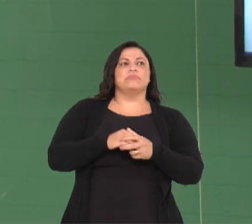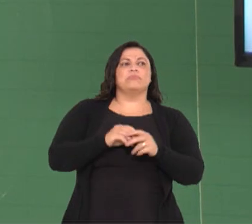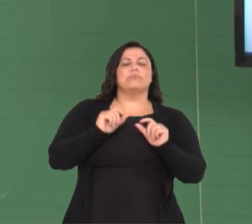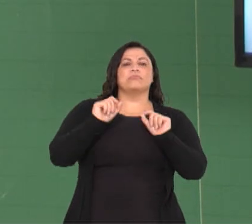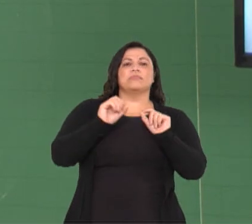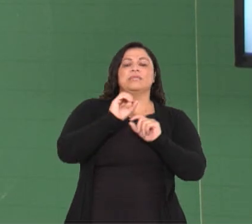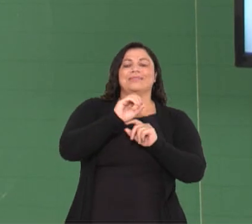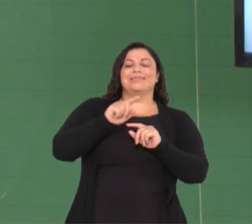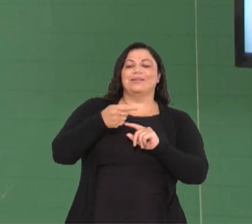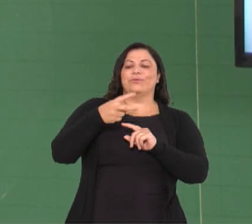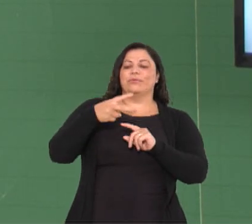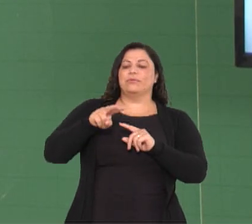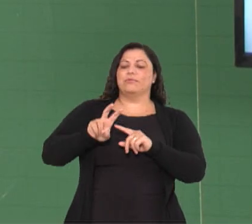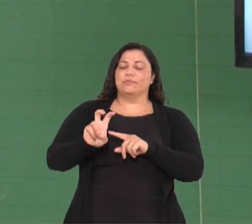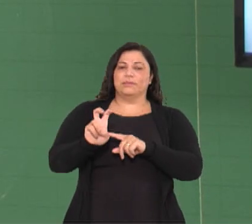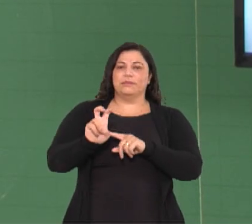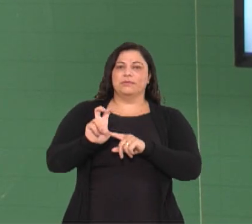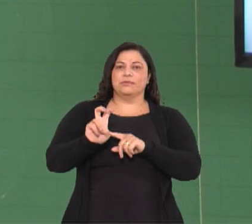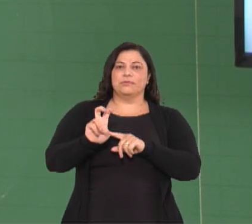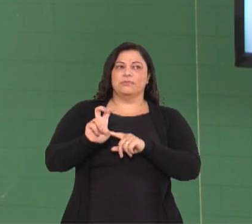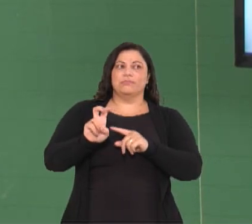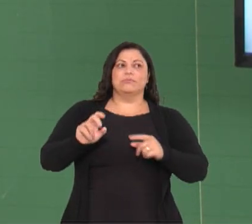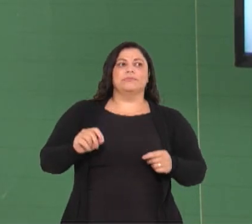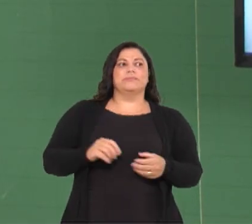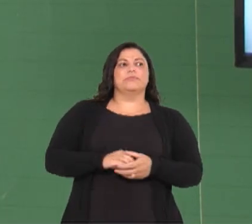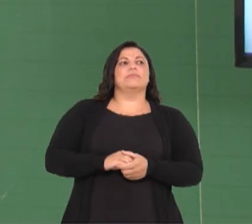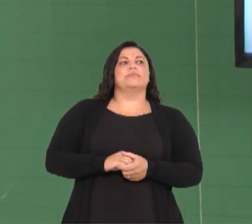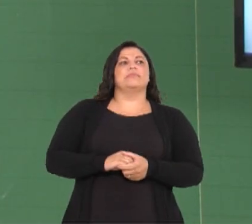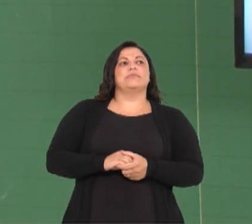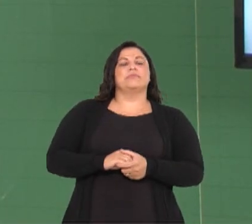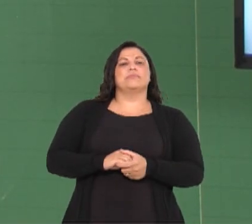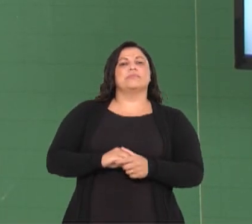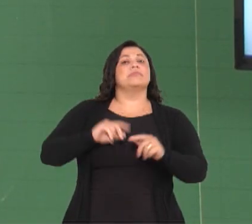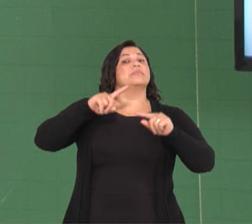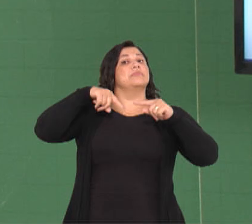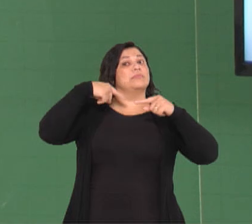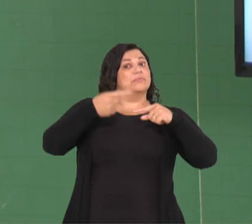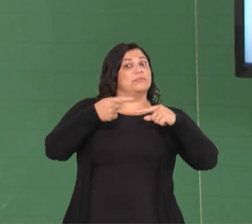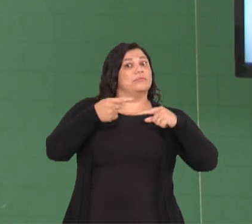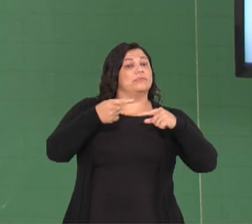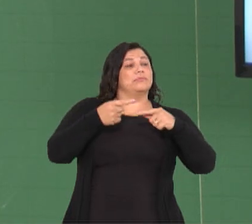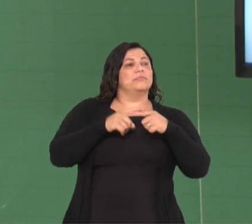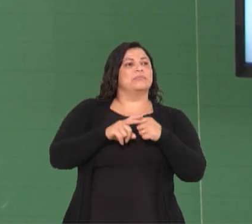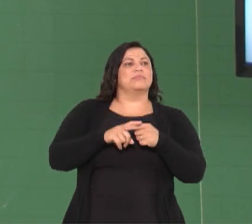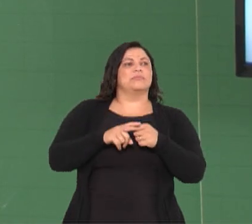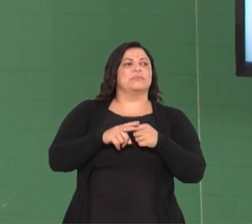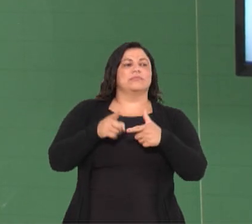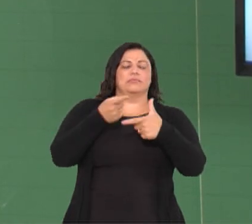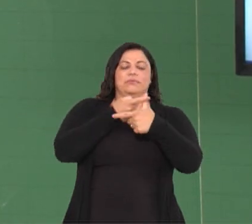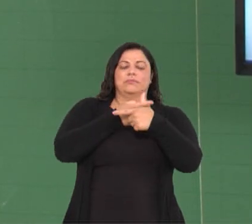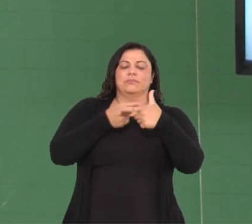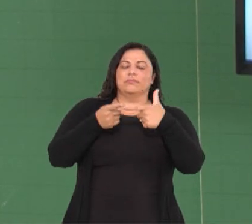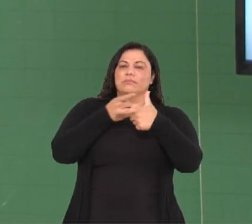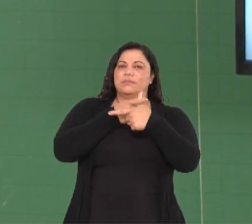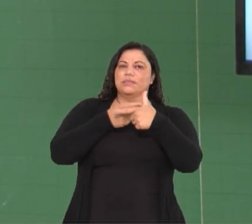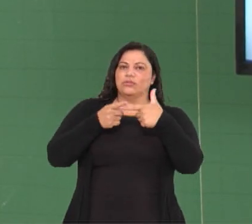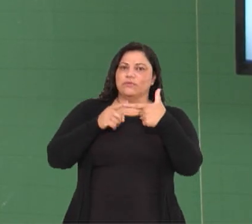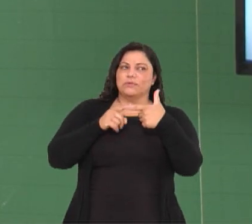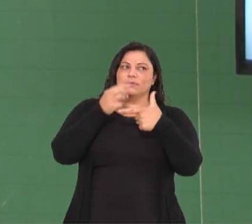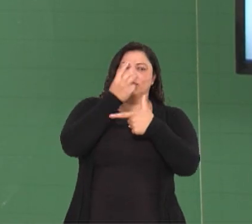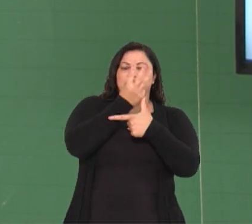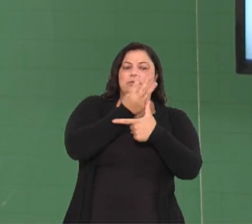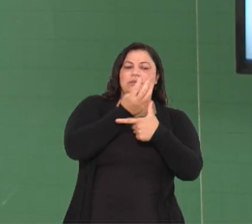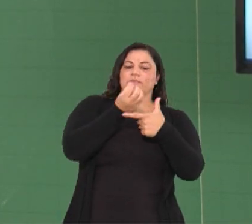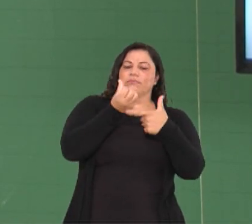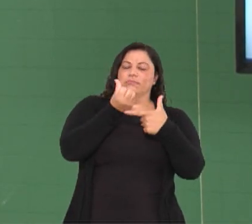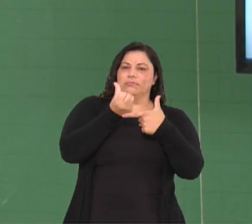dá 0,25. Finalmente, nós temos uma conta de dividir. Veja, nós temos que dividir 36